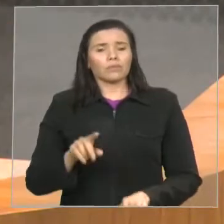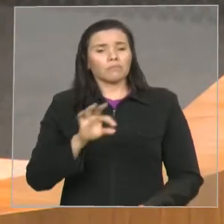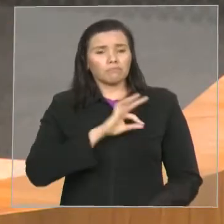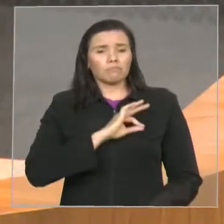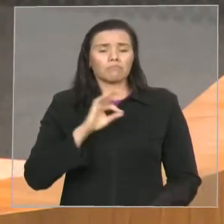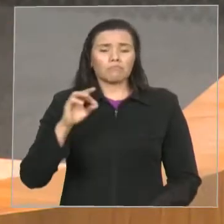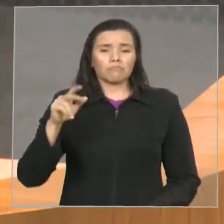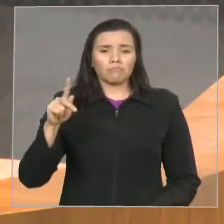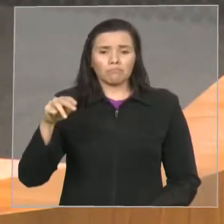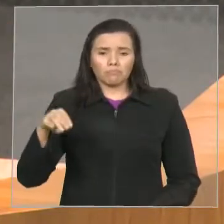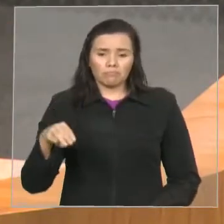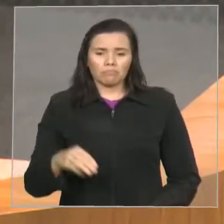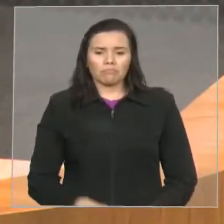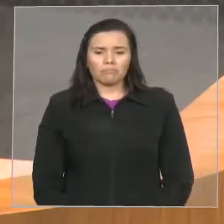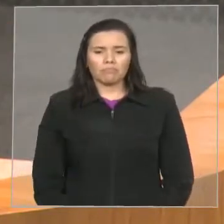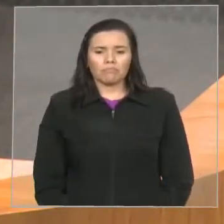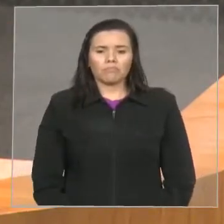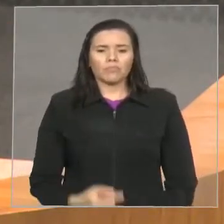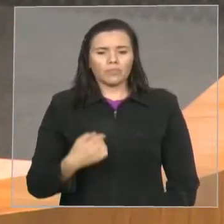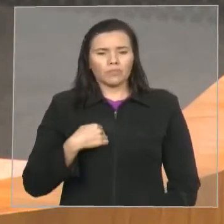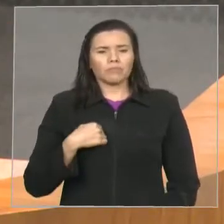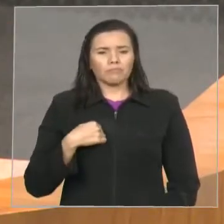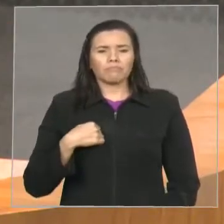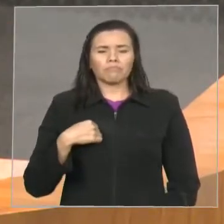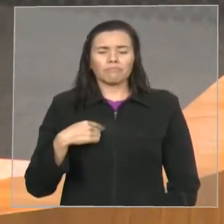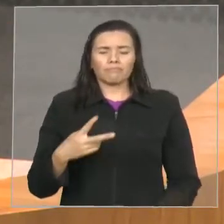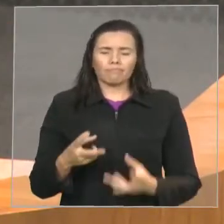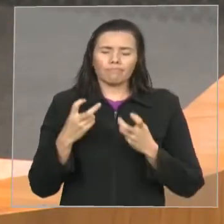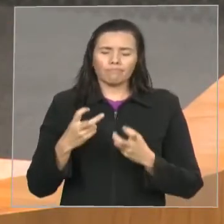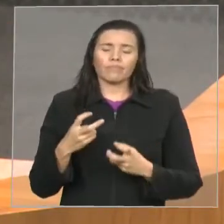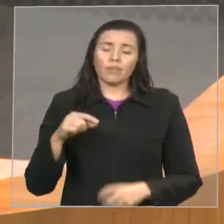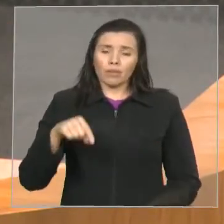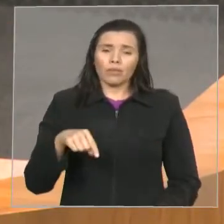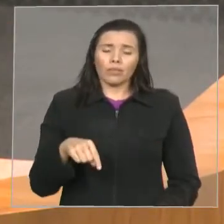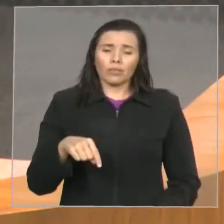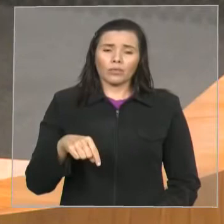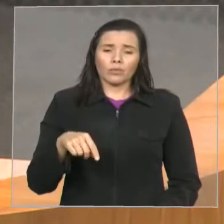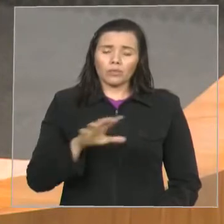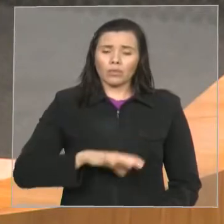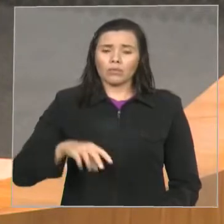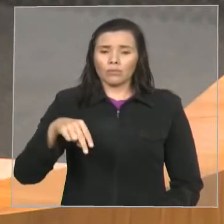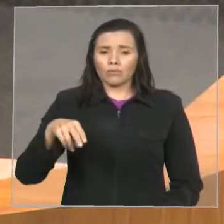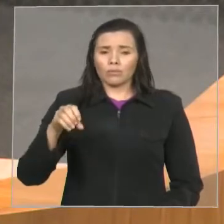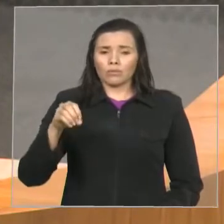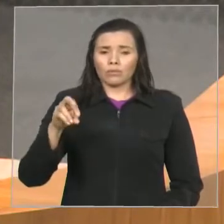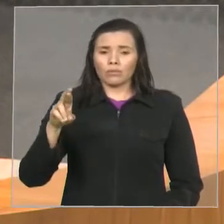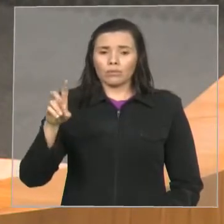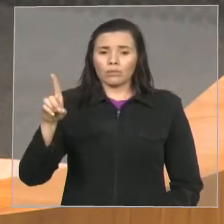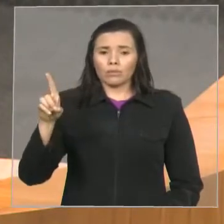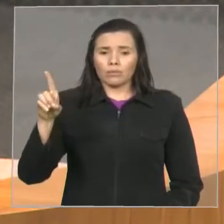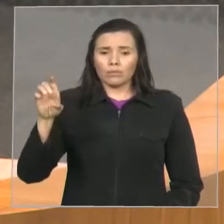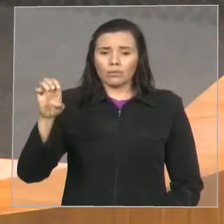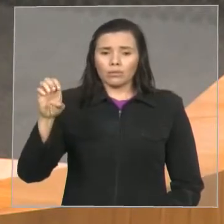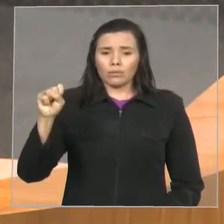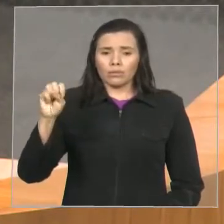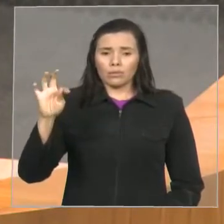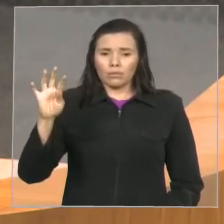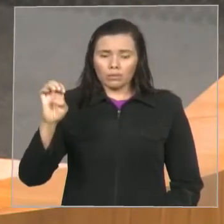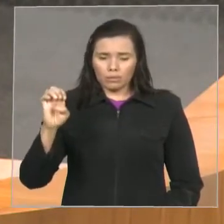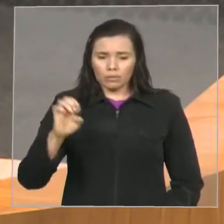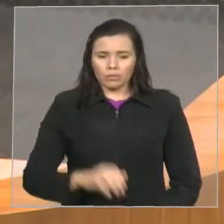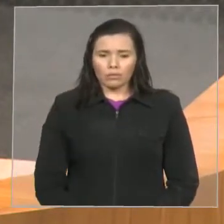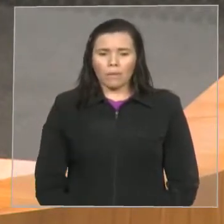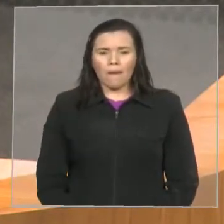a Deus, o Maranhão foi o primeiro estado do Nordeste a ter delegados